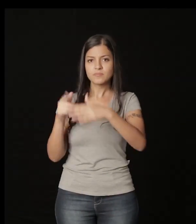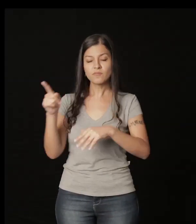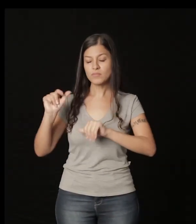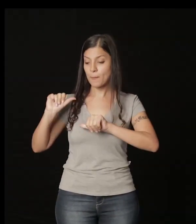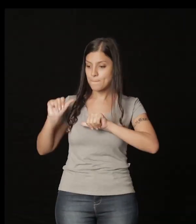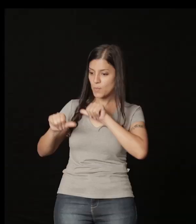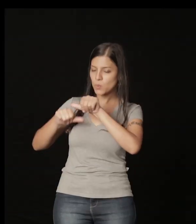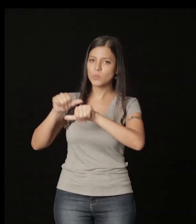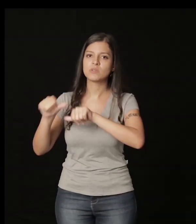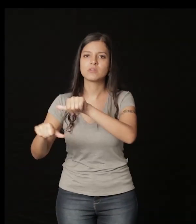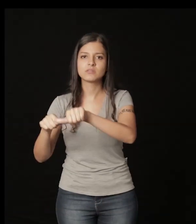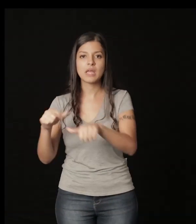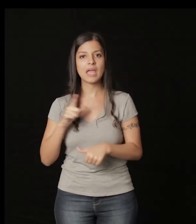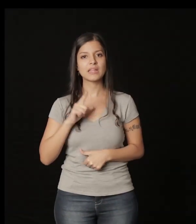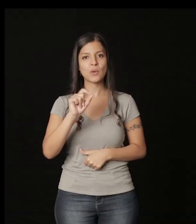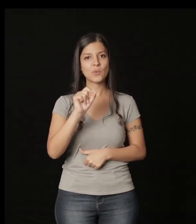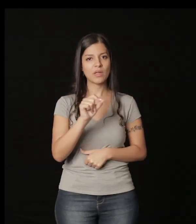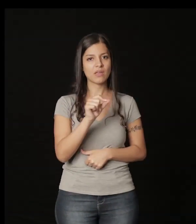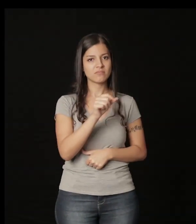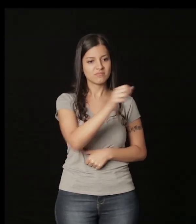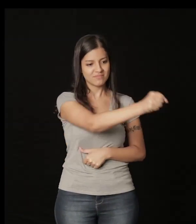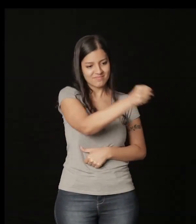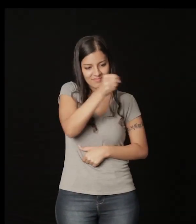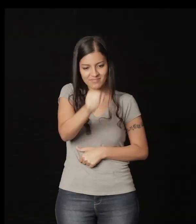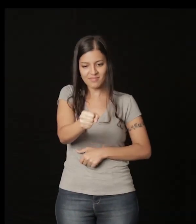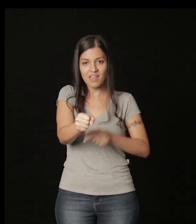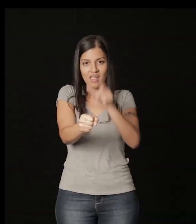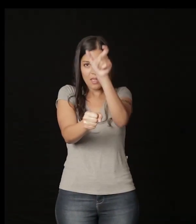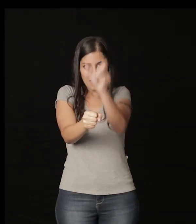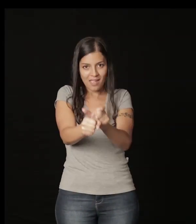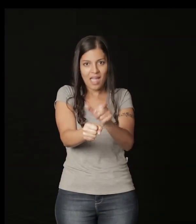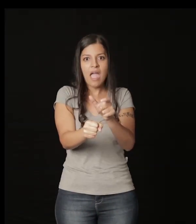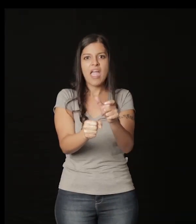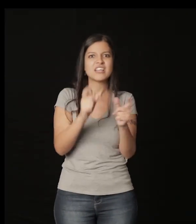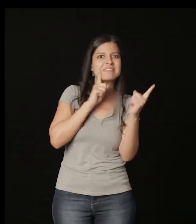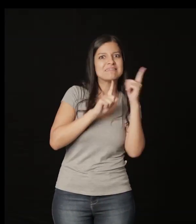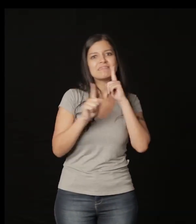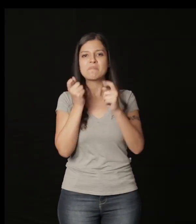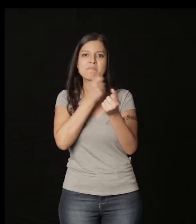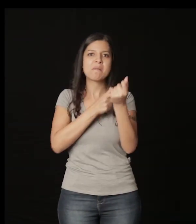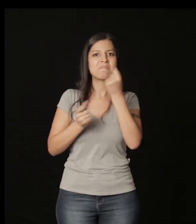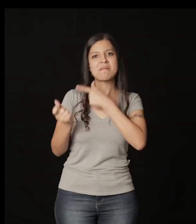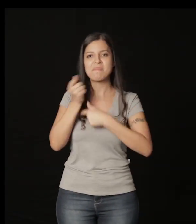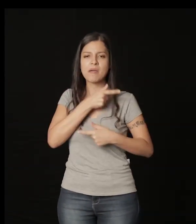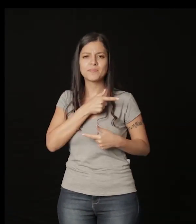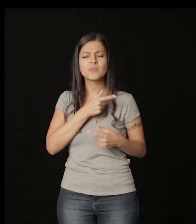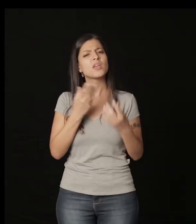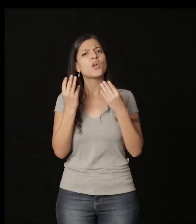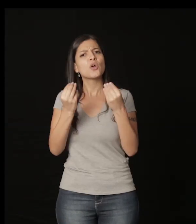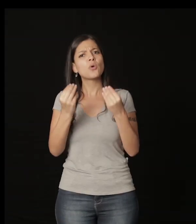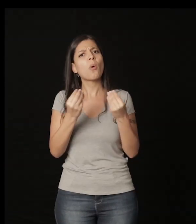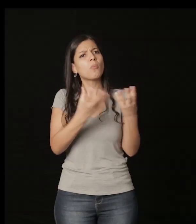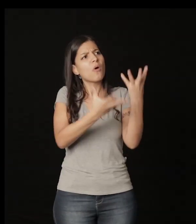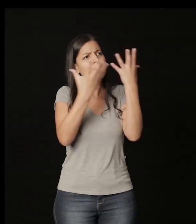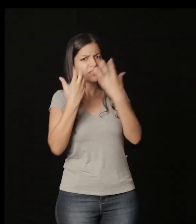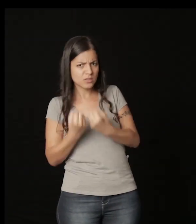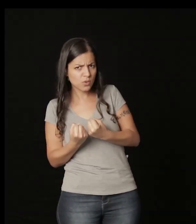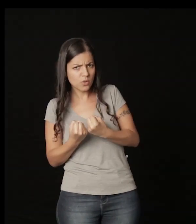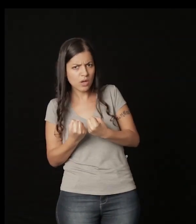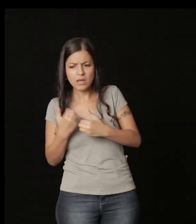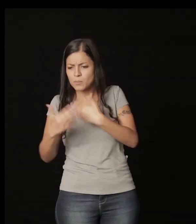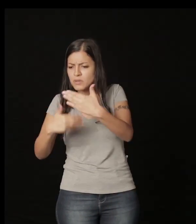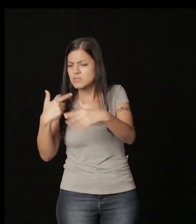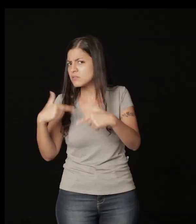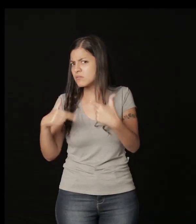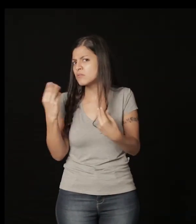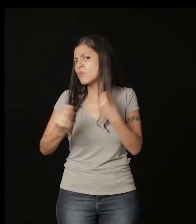estratégia de mudança e você introduz esse elemento do anárquico. Como que isso é recebido? O que acontece no